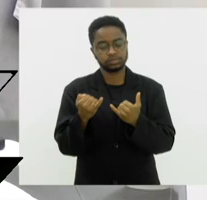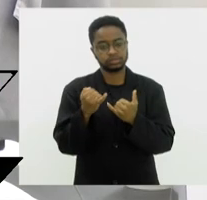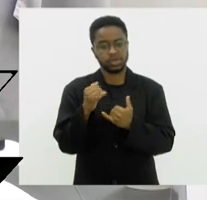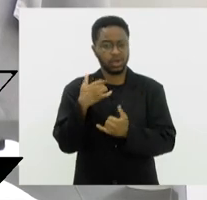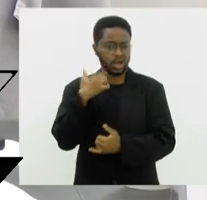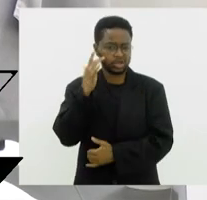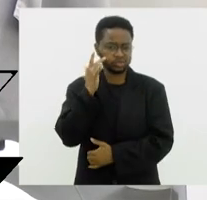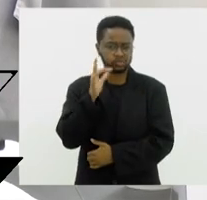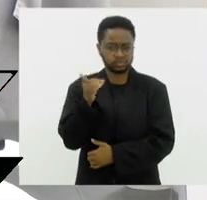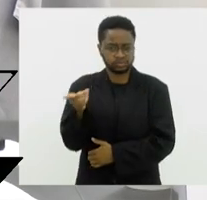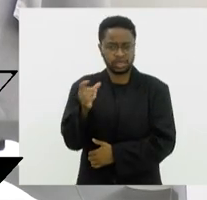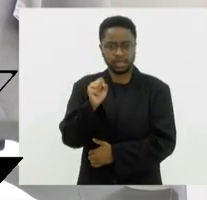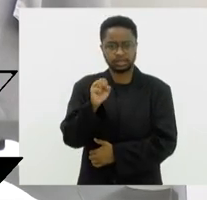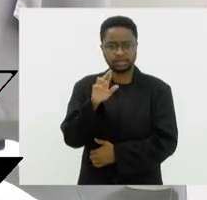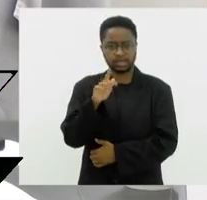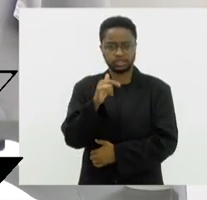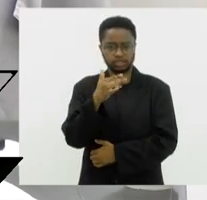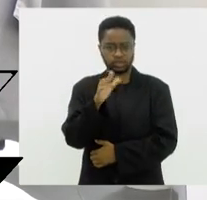Serginho,